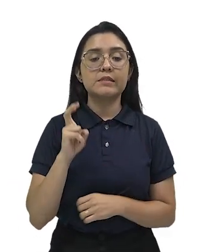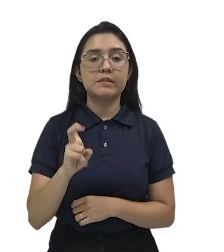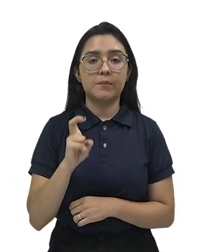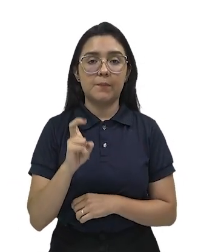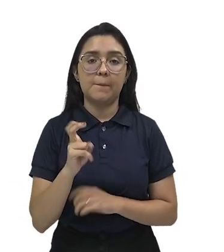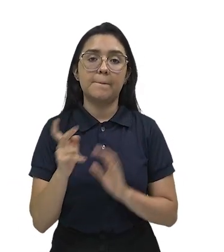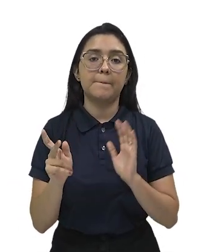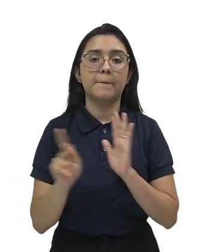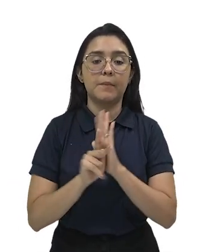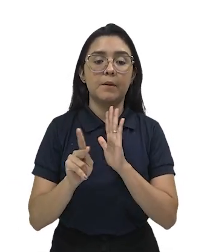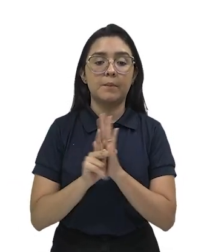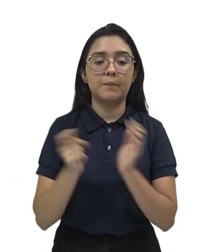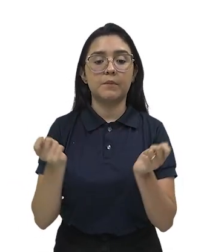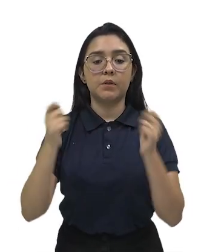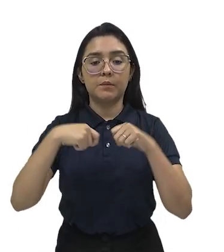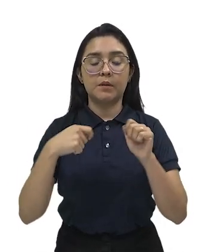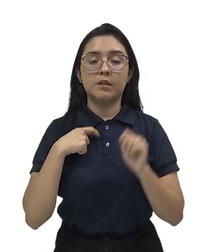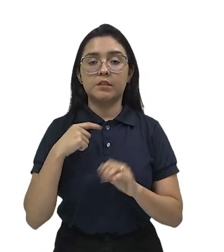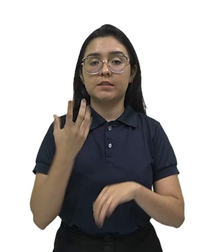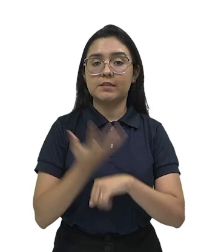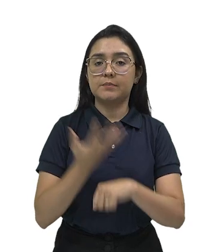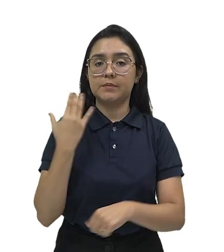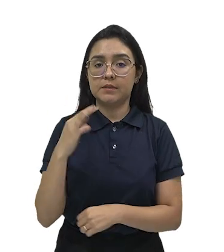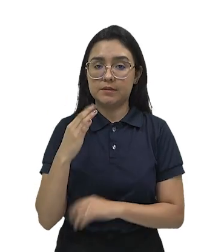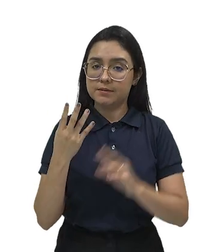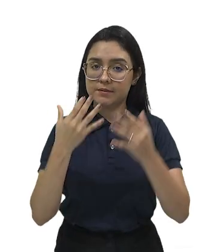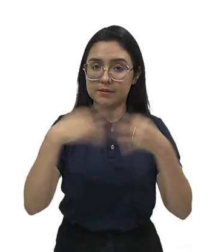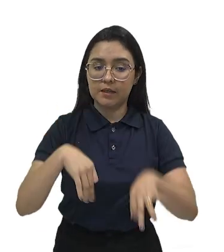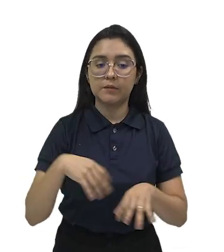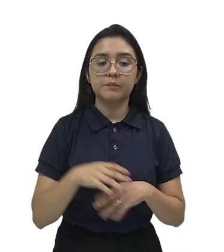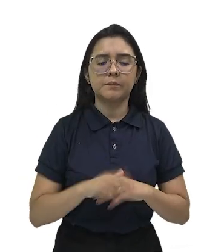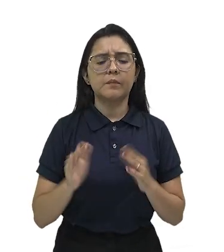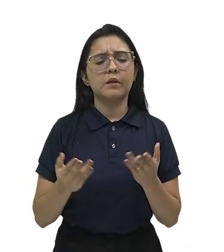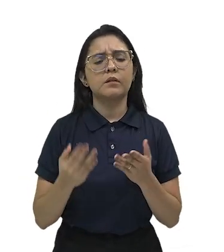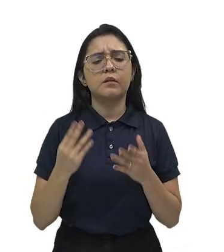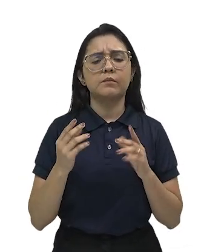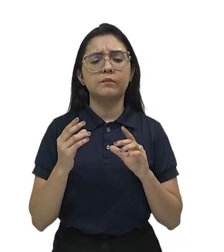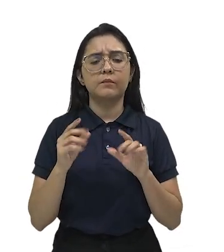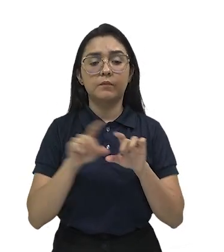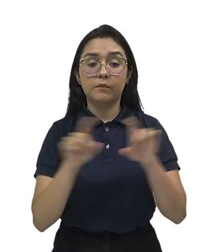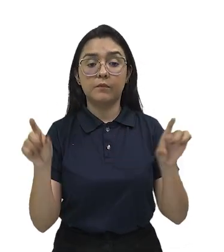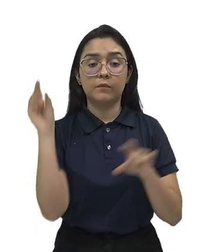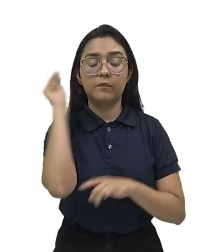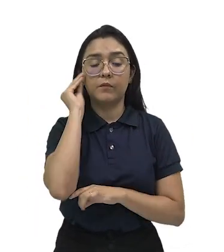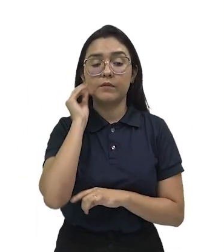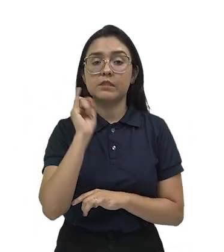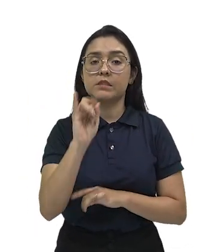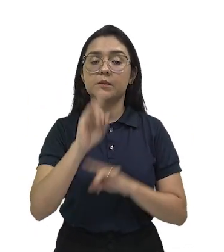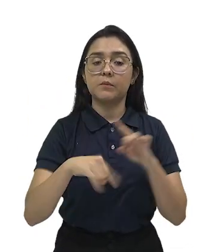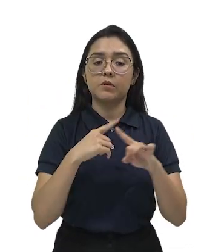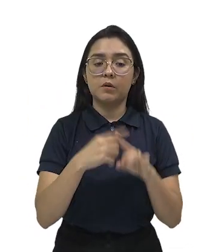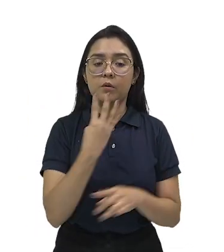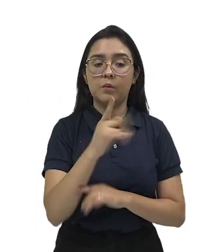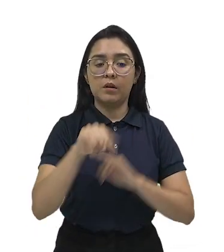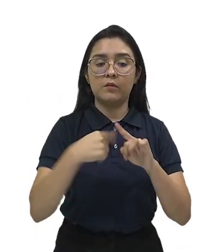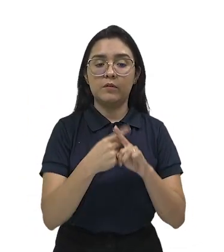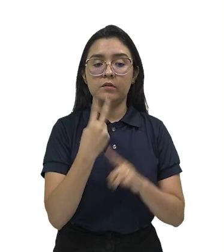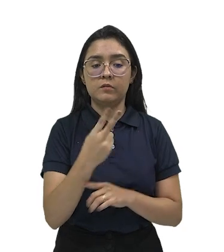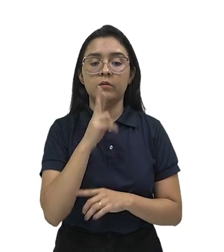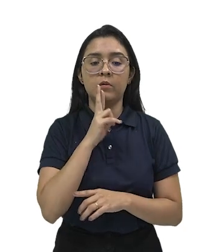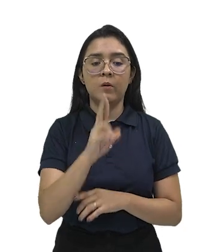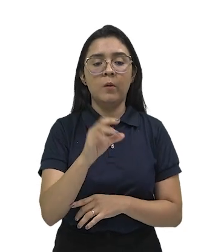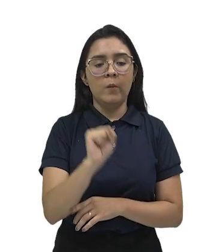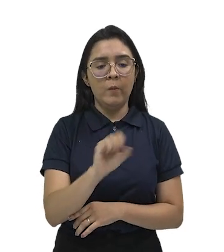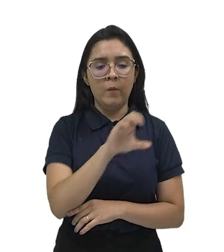vezes 5 de ciências. Beleza, meu povo? Então, olha lá. Multiplicando. 4 vezes